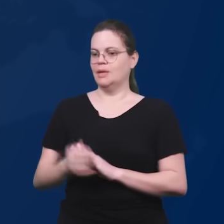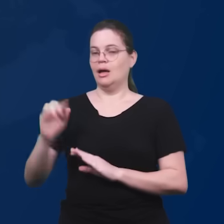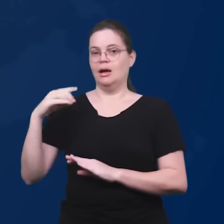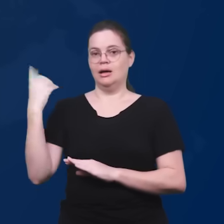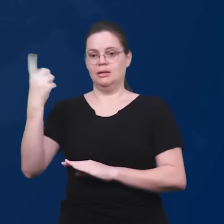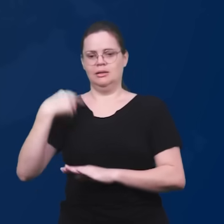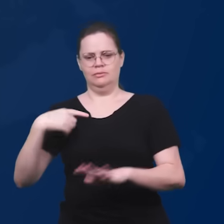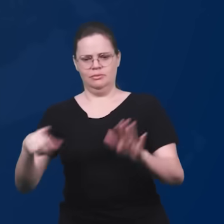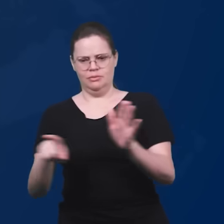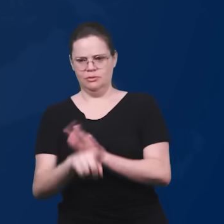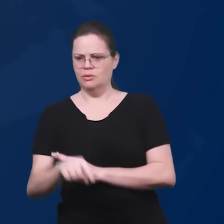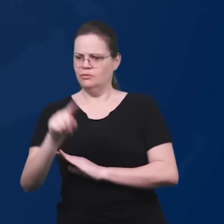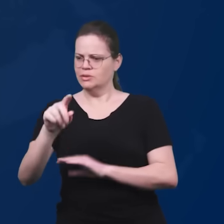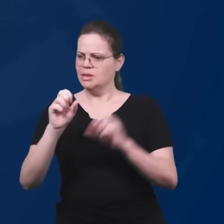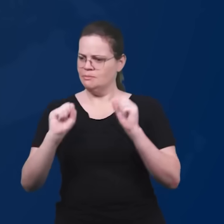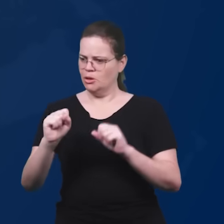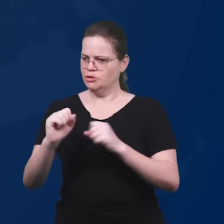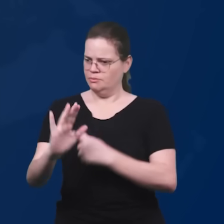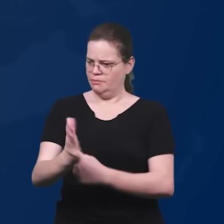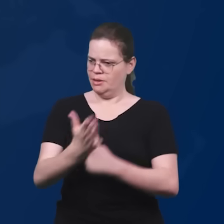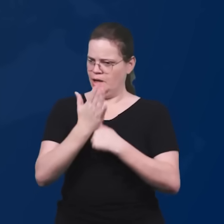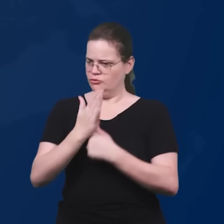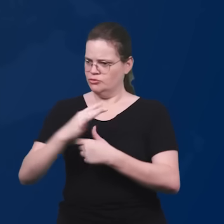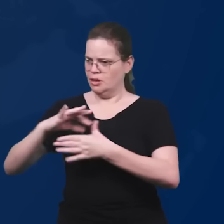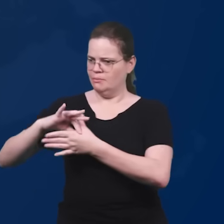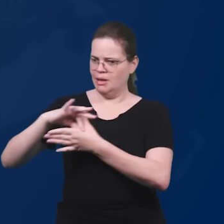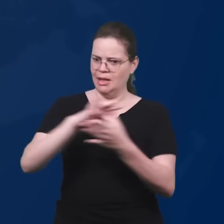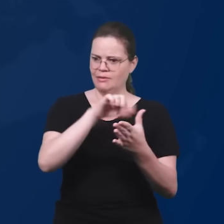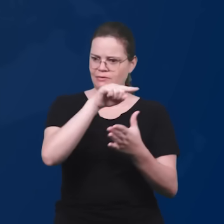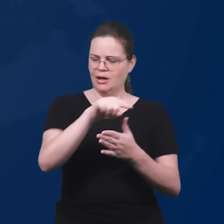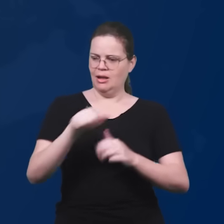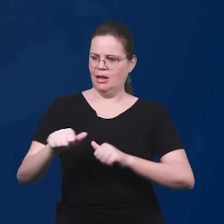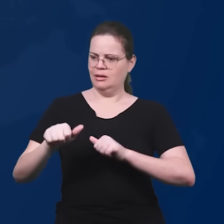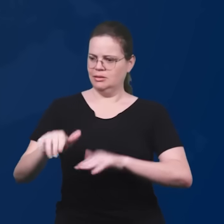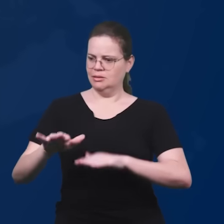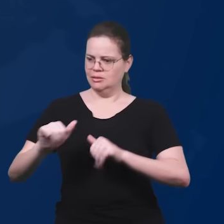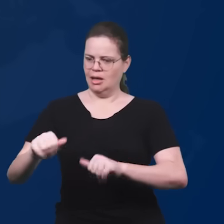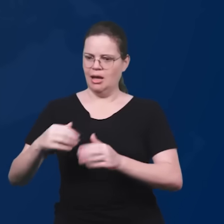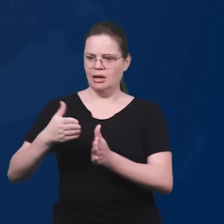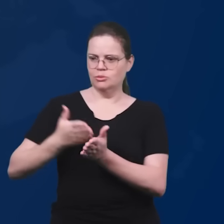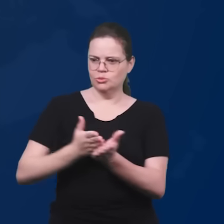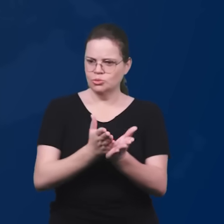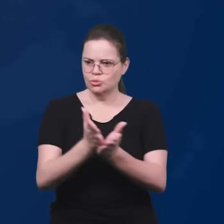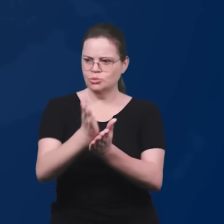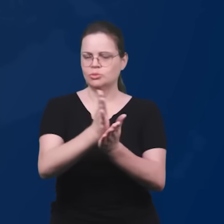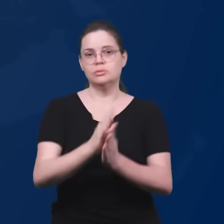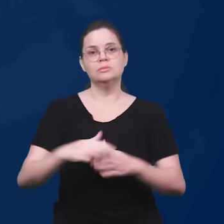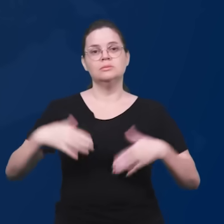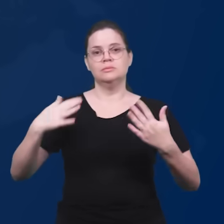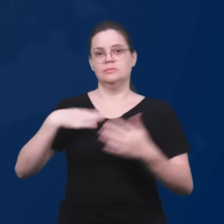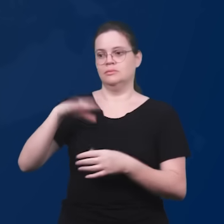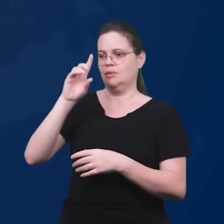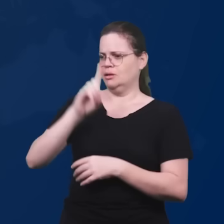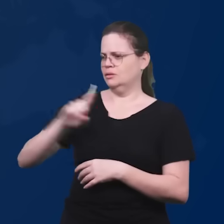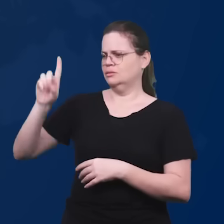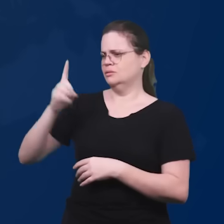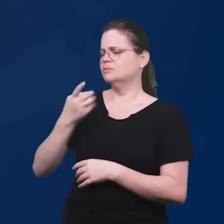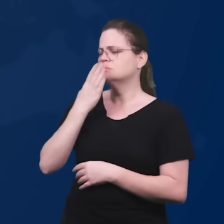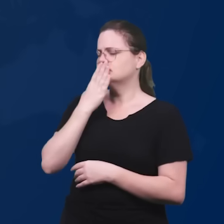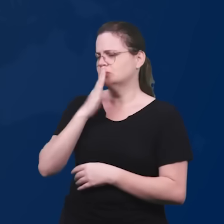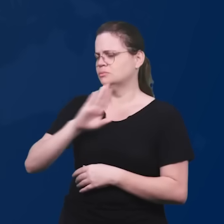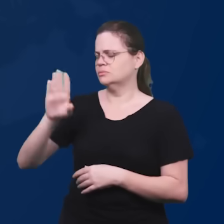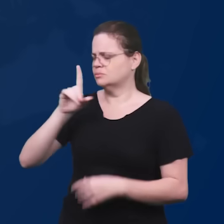essa tropa? E disse-lhe: Por Deus me jura que me não matarás, nem me entregarás na mão do meu senhor,